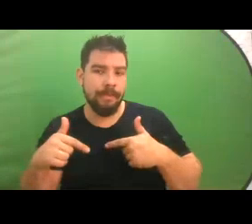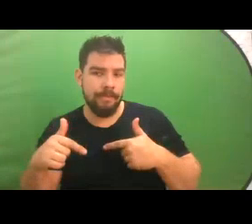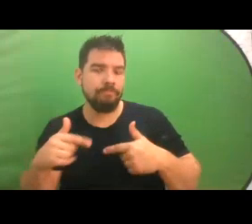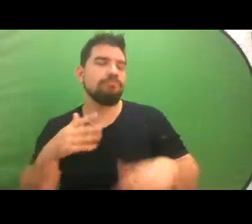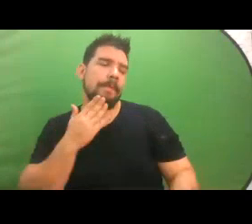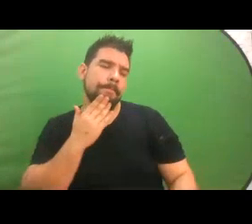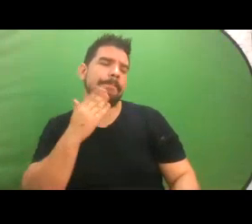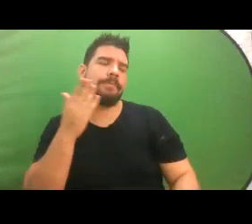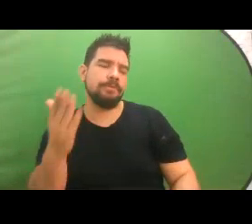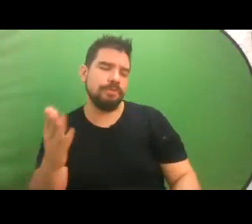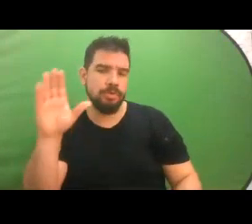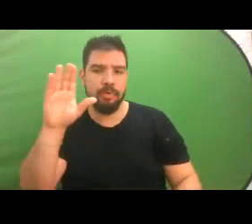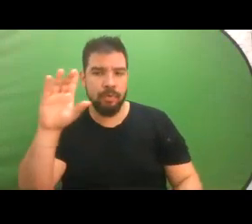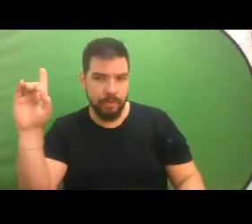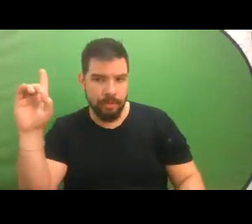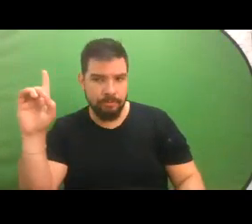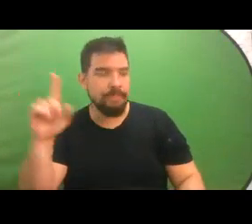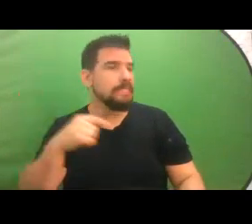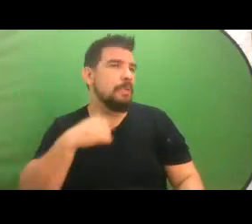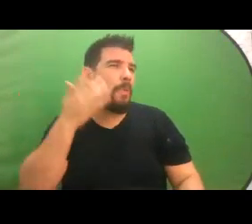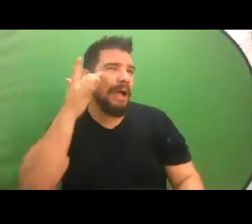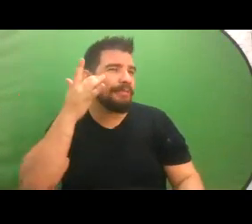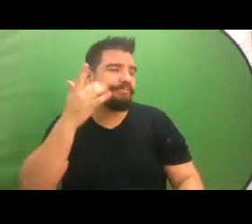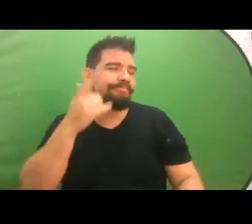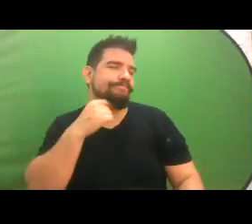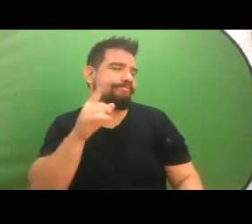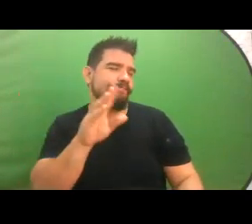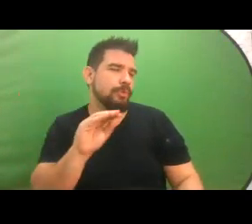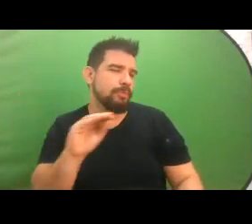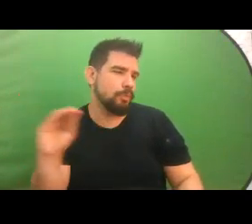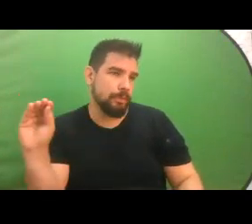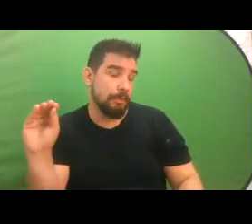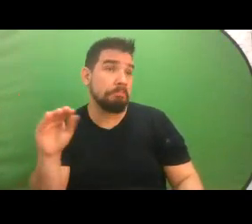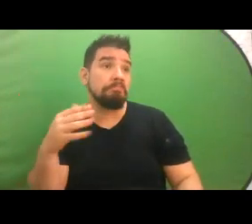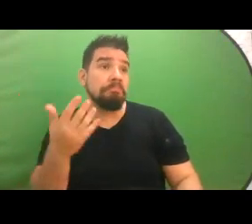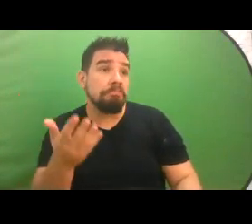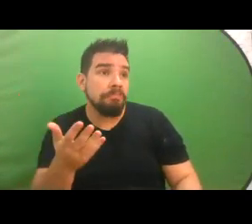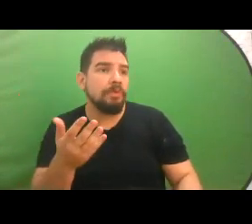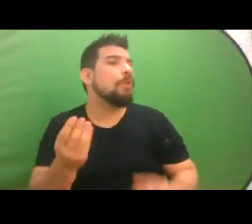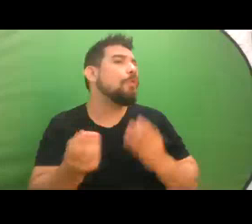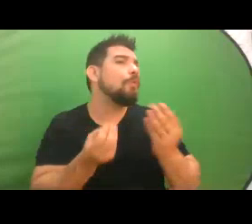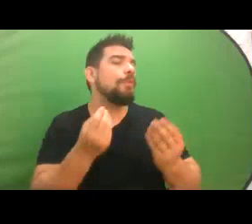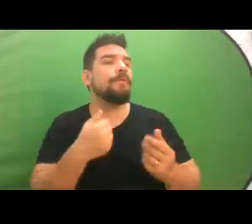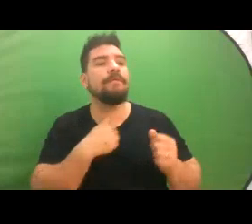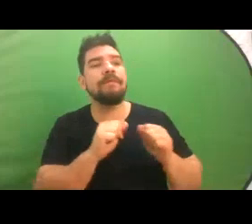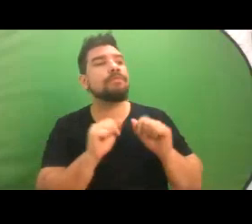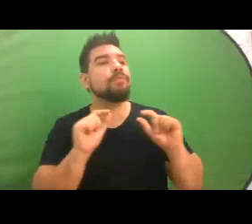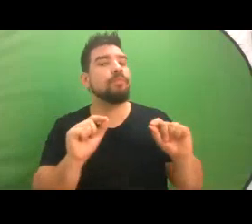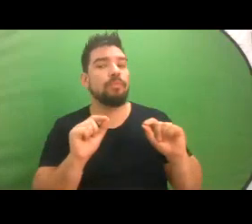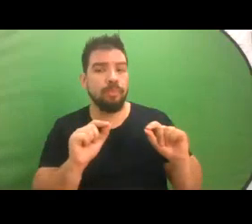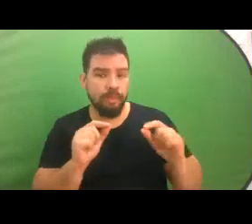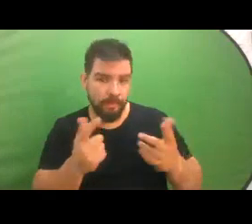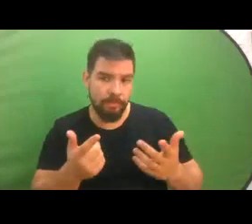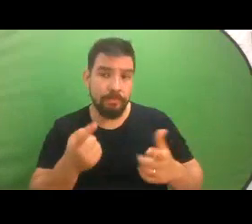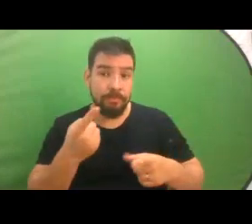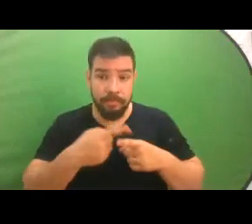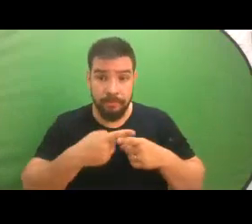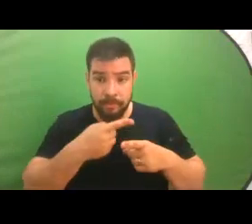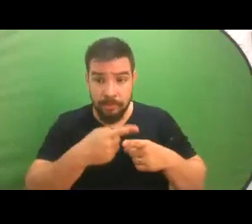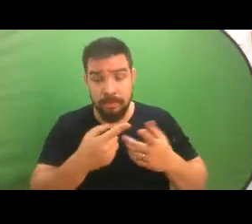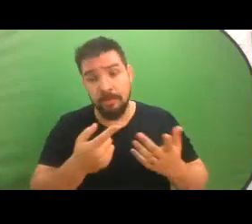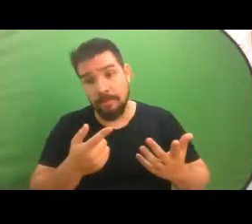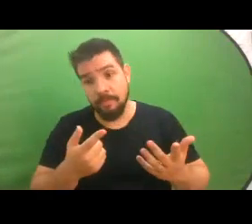minha coordenação, mas eu não sei se será possível. Nesse caso, o que eu posso fazer? Assim,